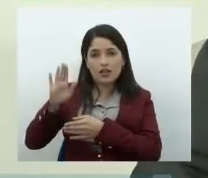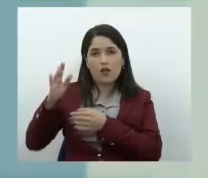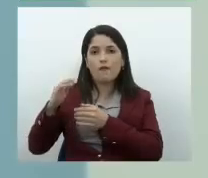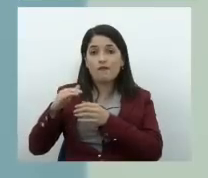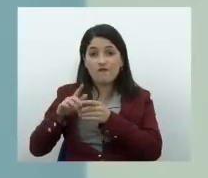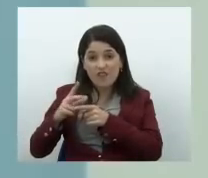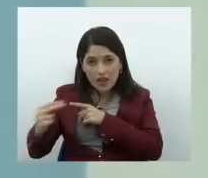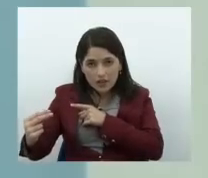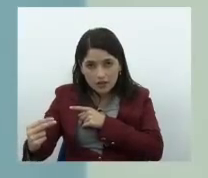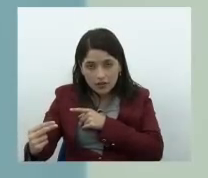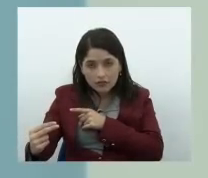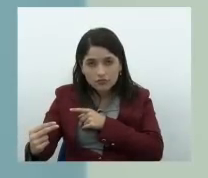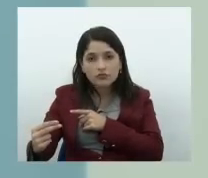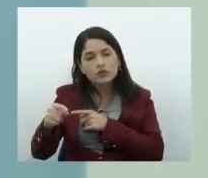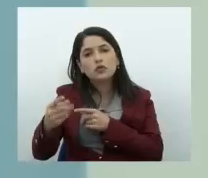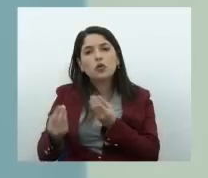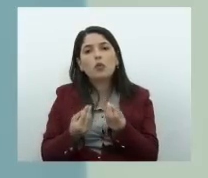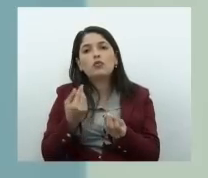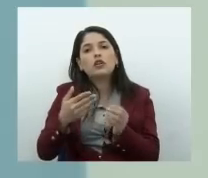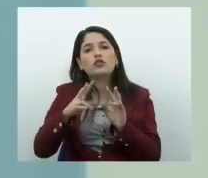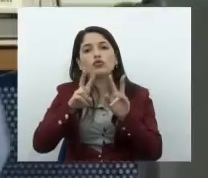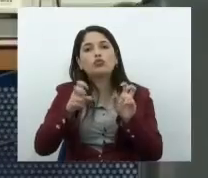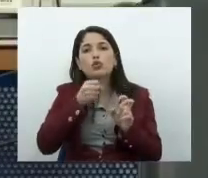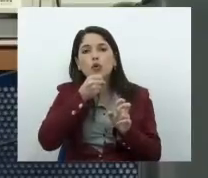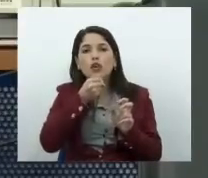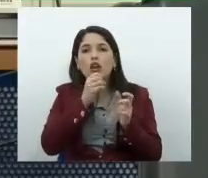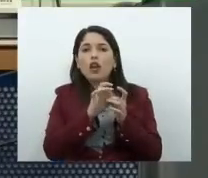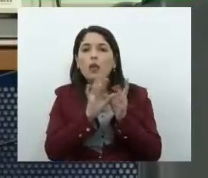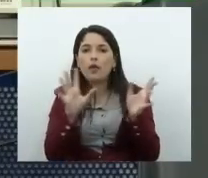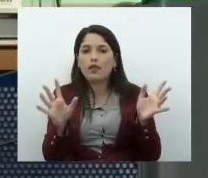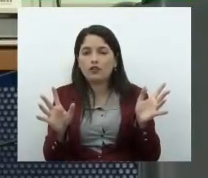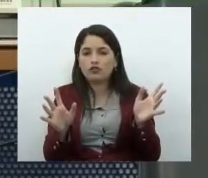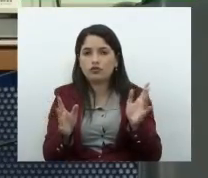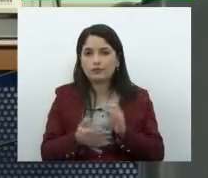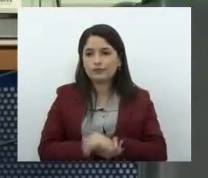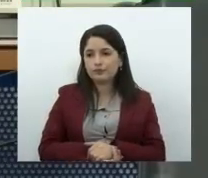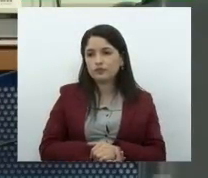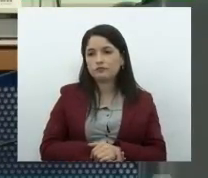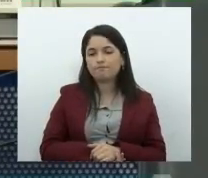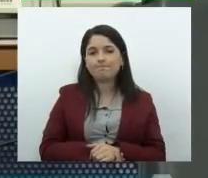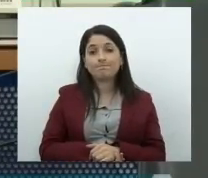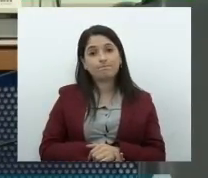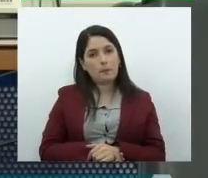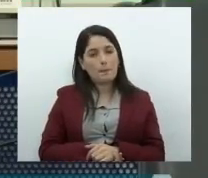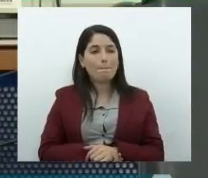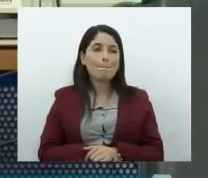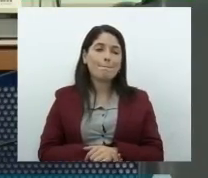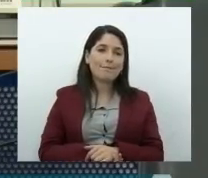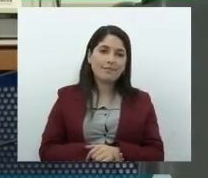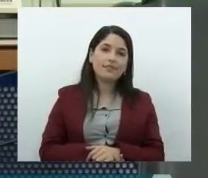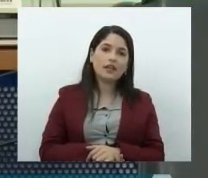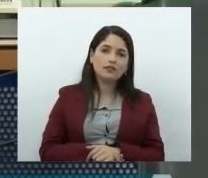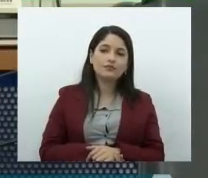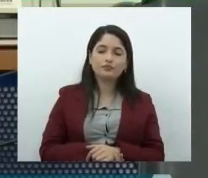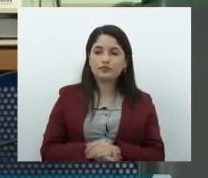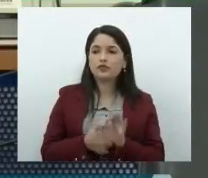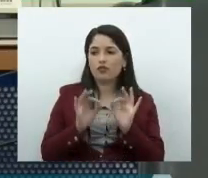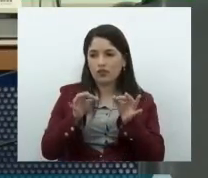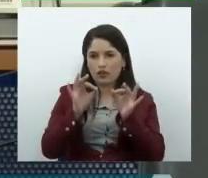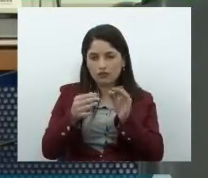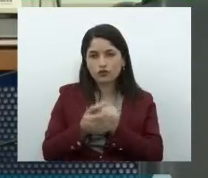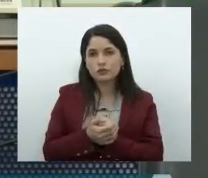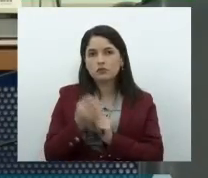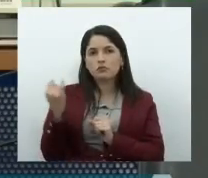1 minuto e meio para a sua resposta, candidato. Candidato Guti, é importante nós ressaltarmos que está disputando